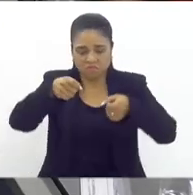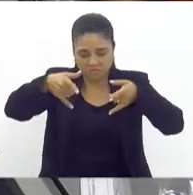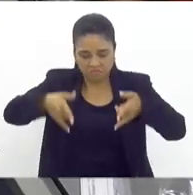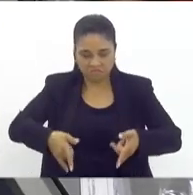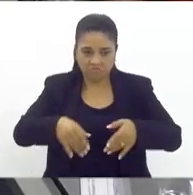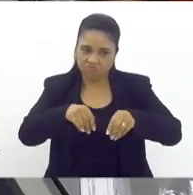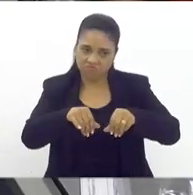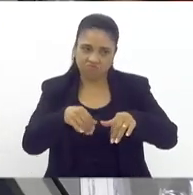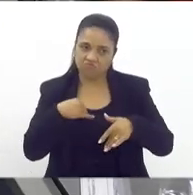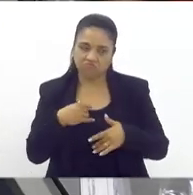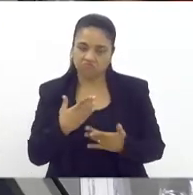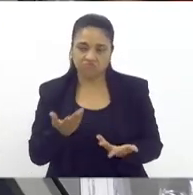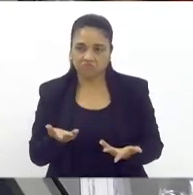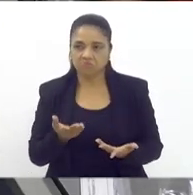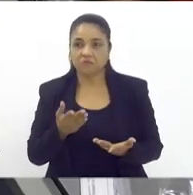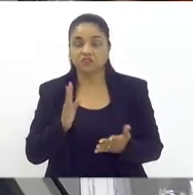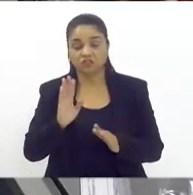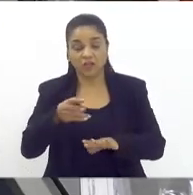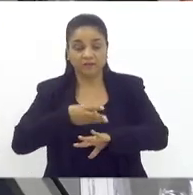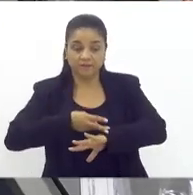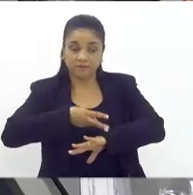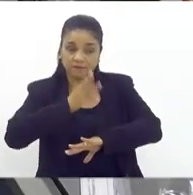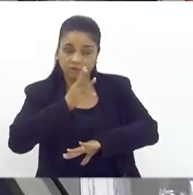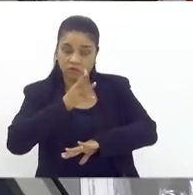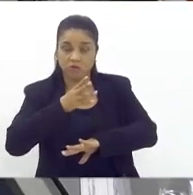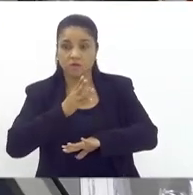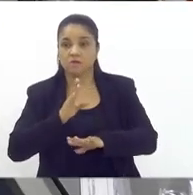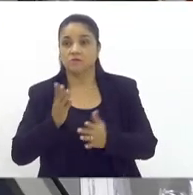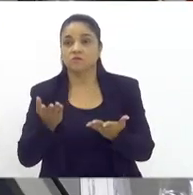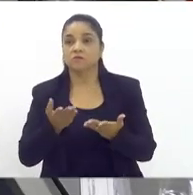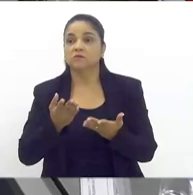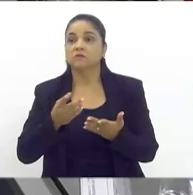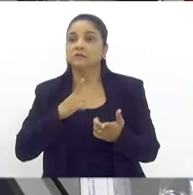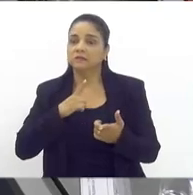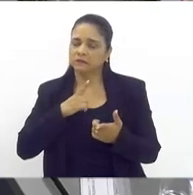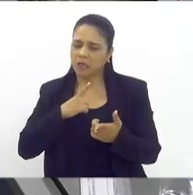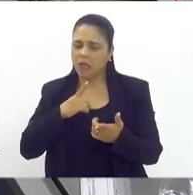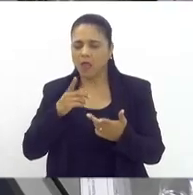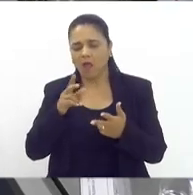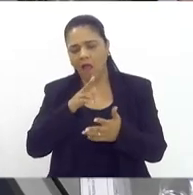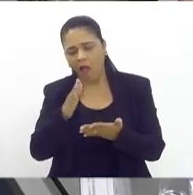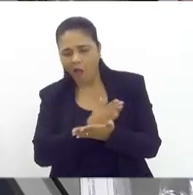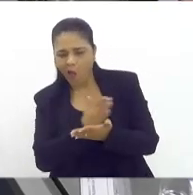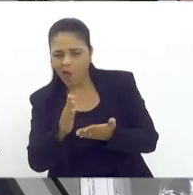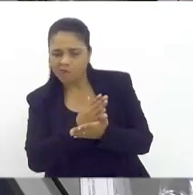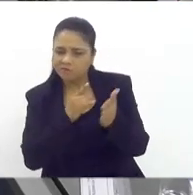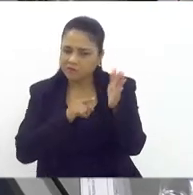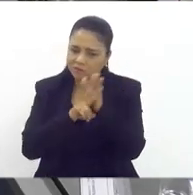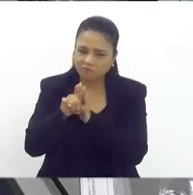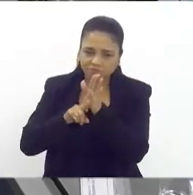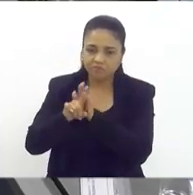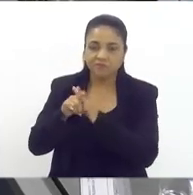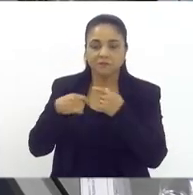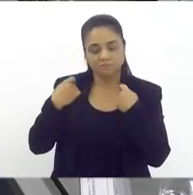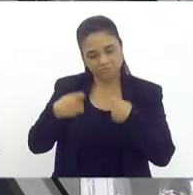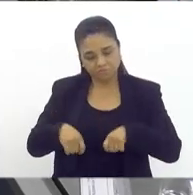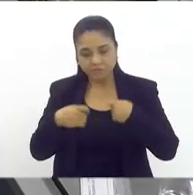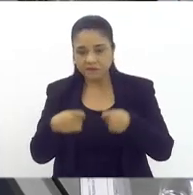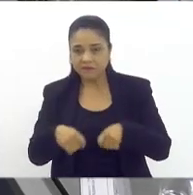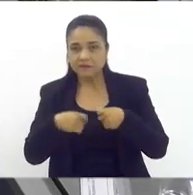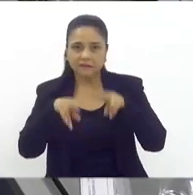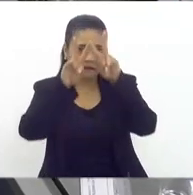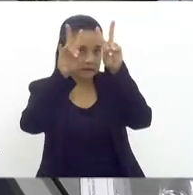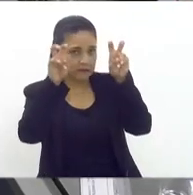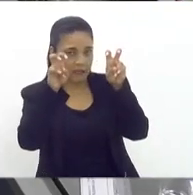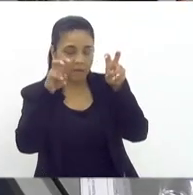três horas em ponto algumas questões obviamente relativas a necessidade que a gente tem de esgotar